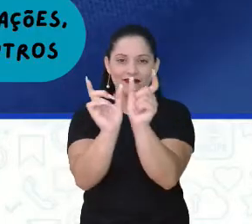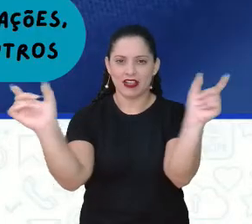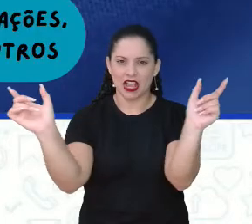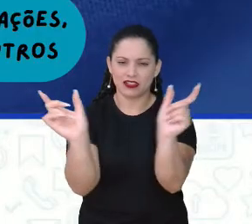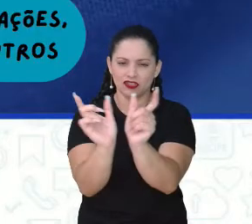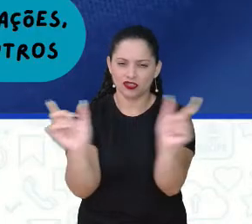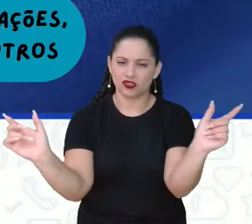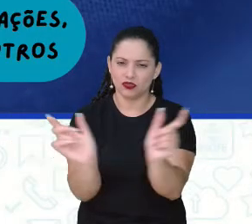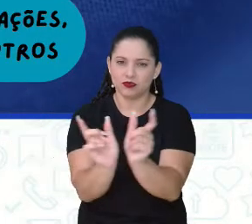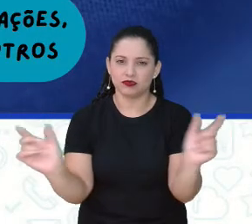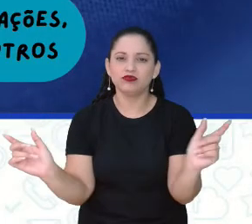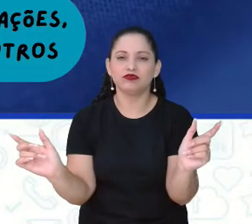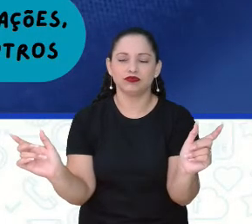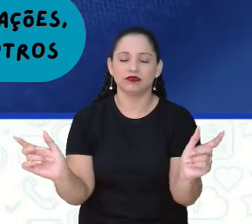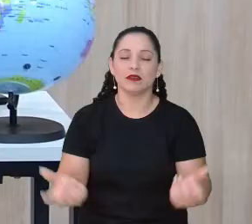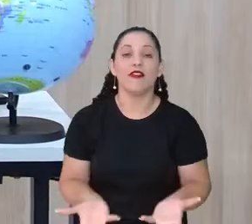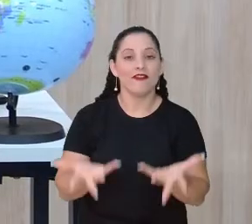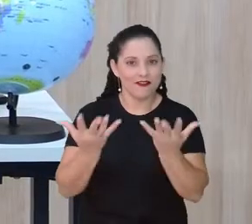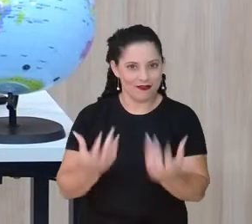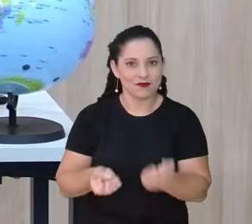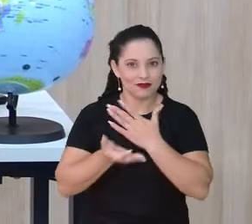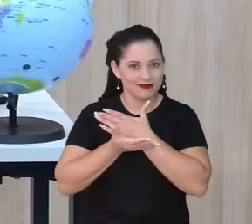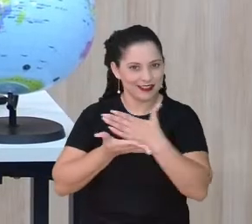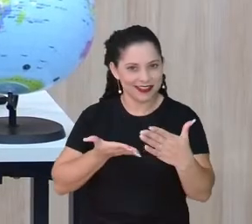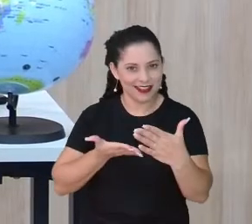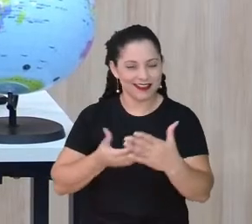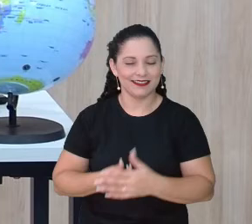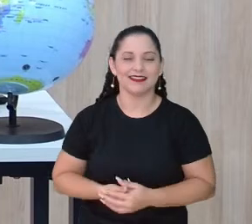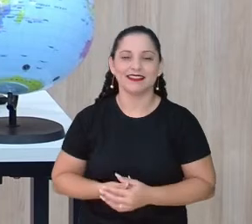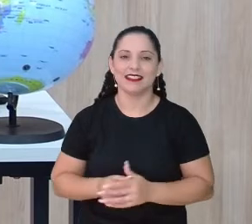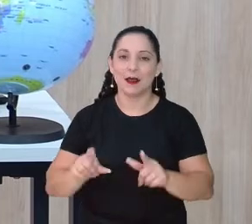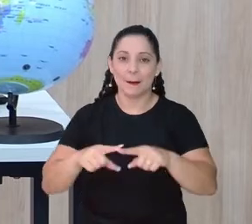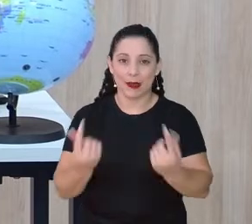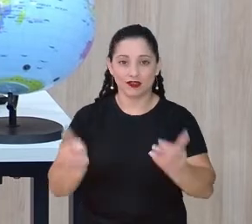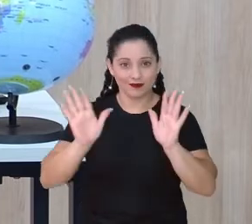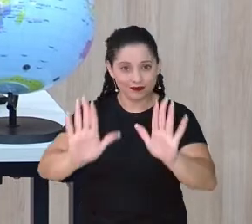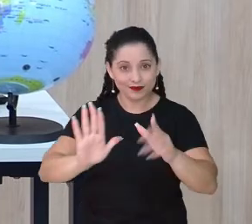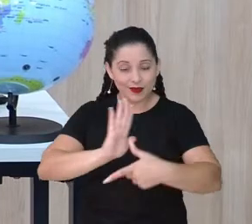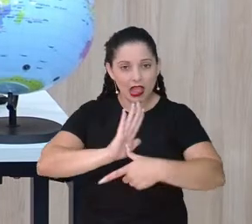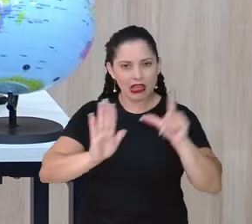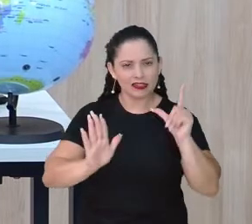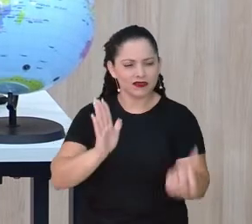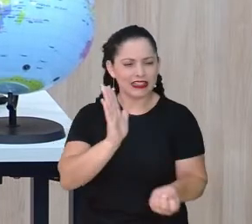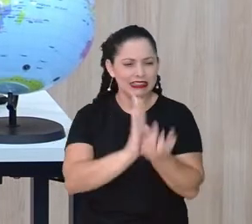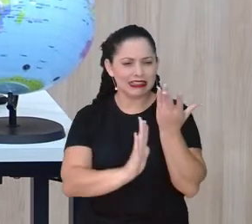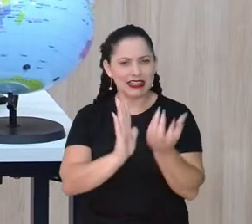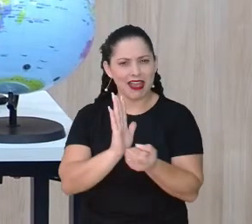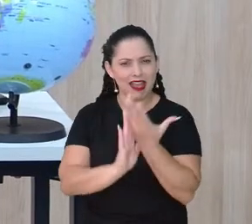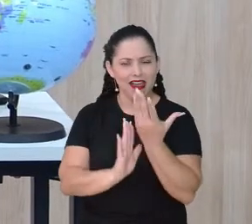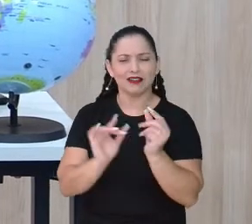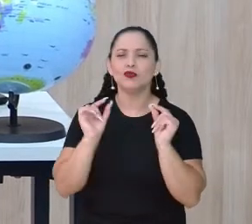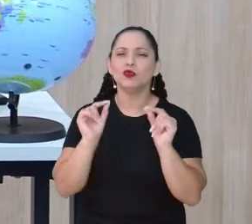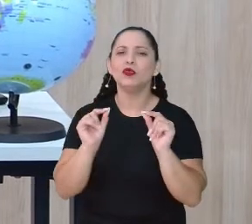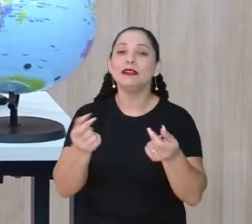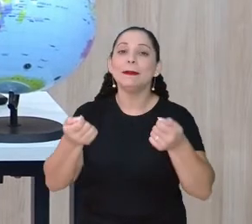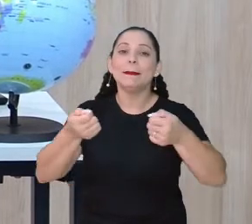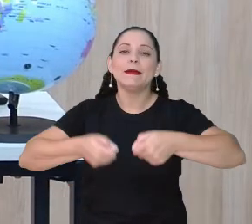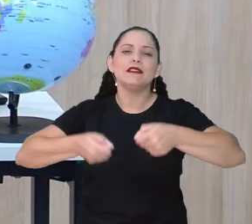curtas. Então, vamos lá. Mas antes, nós vamos construir. Vamos precisar de algumas figuras,